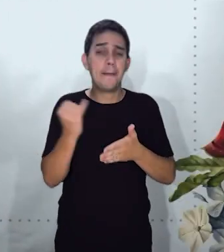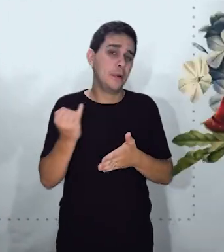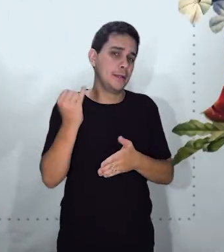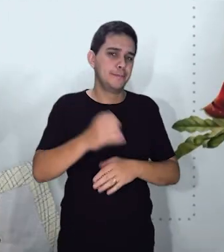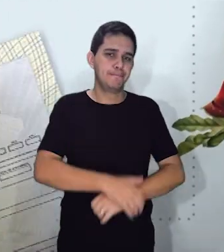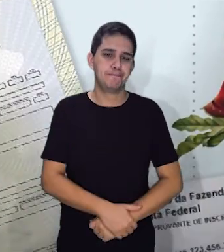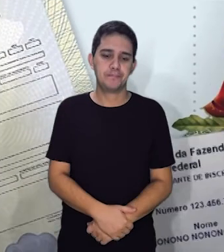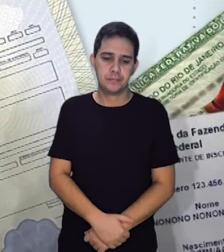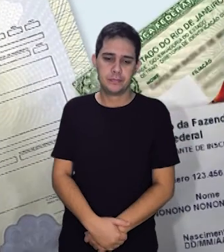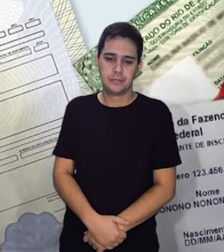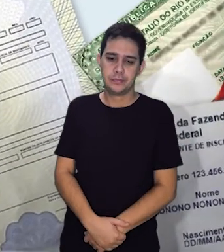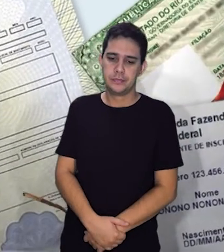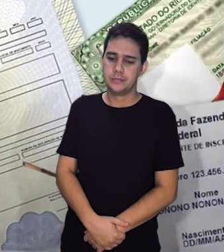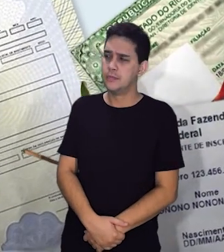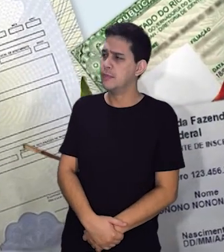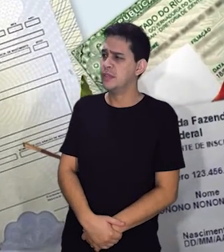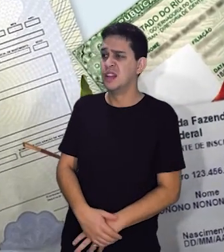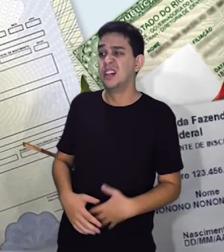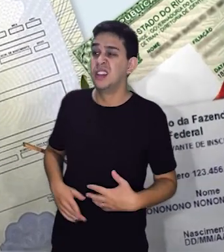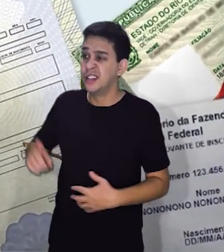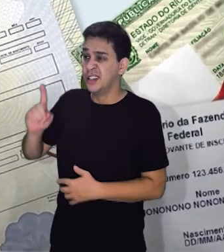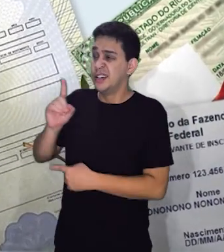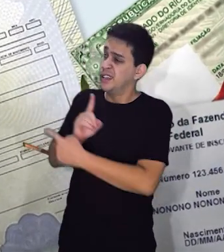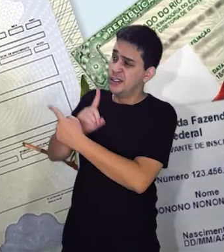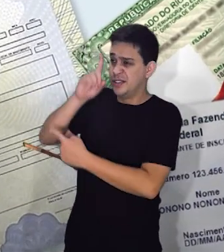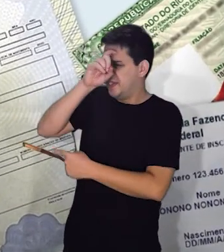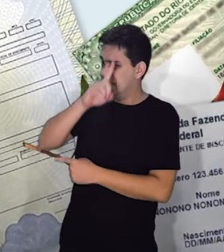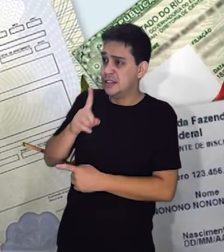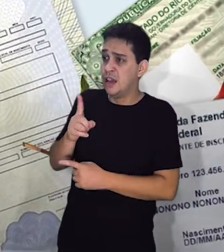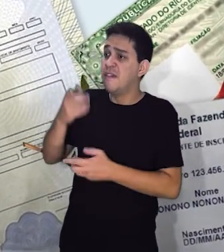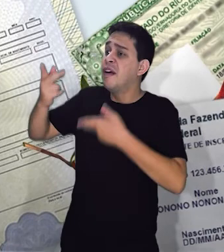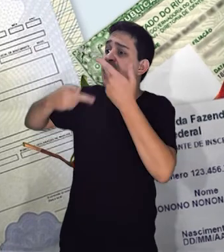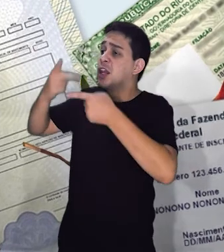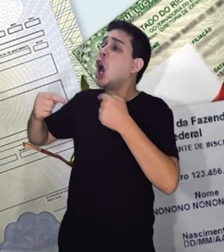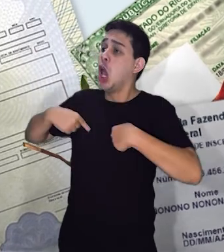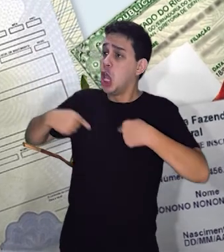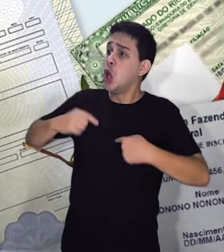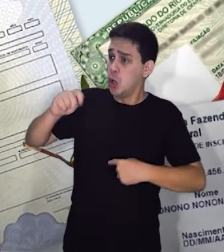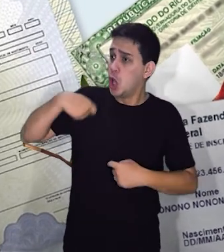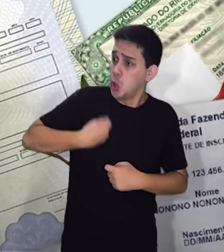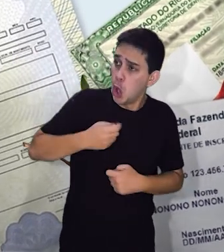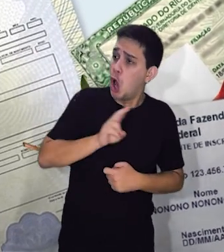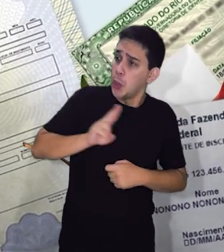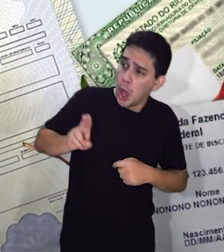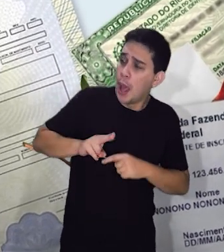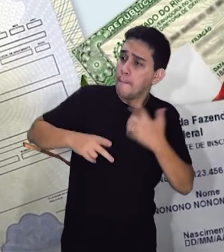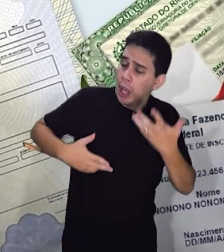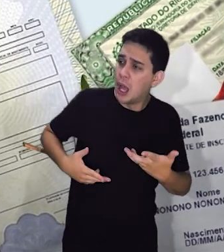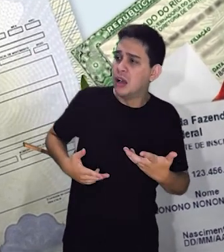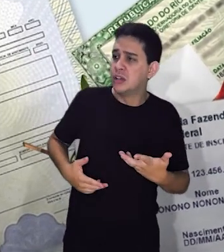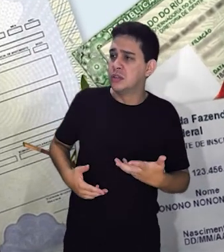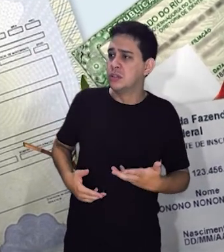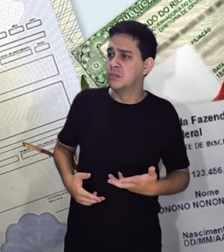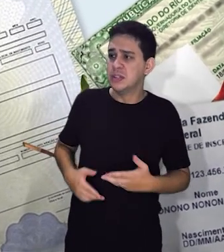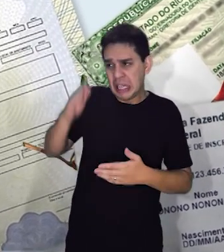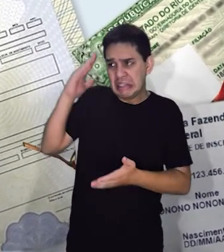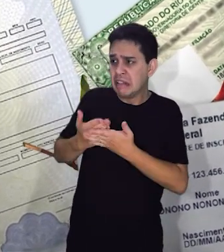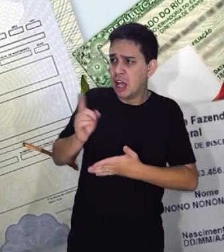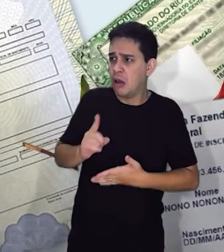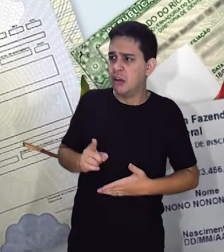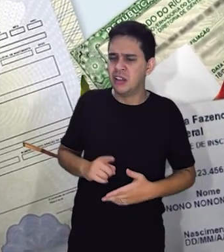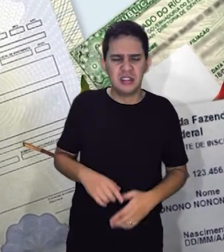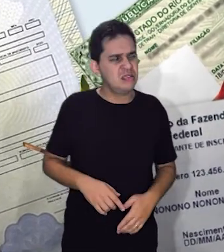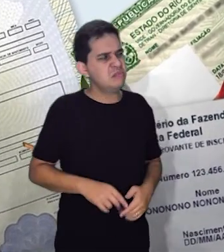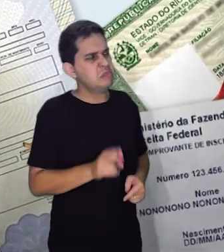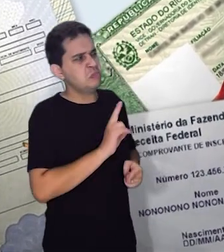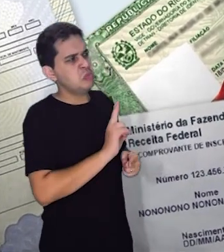difícil é convencer os caras lá de que sou eu mesmo, entendeu? Porque eu não tenho nenhum papel. Eles me deram um número lá, tiraram as digitais. Aí